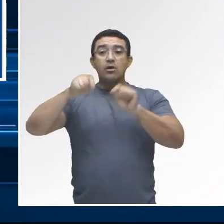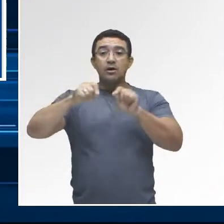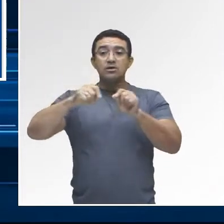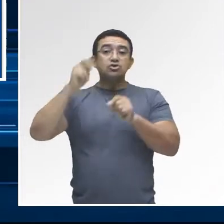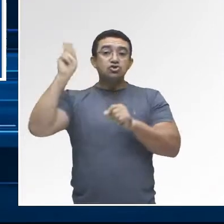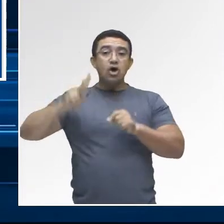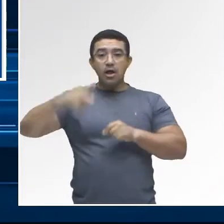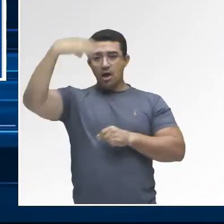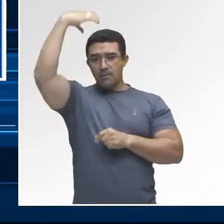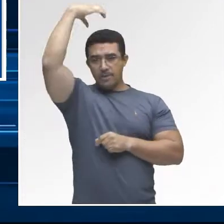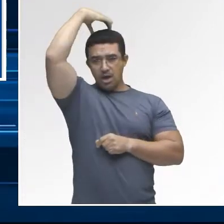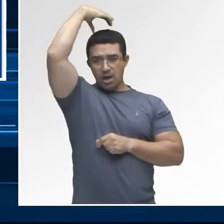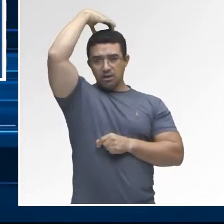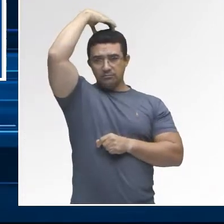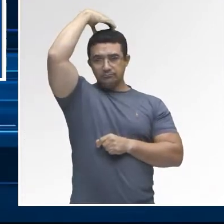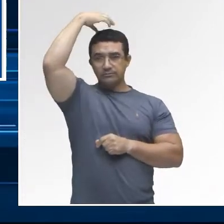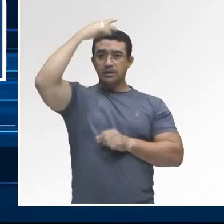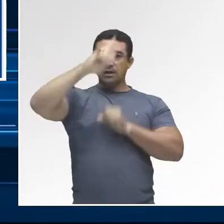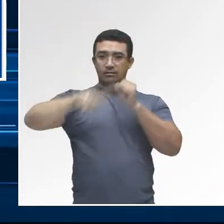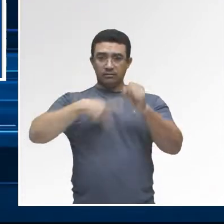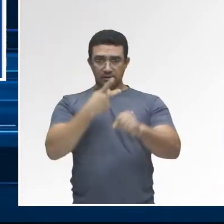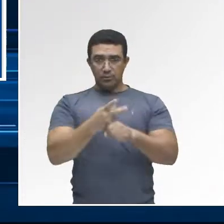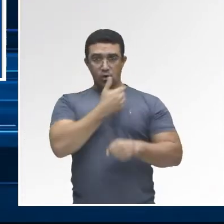nós vamos ter a república.